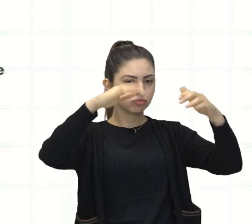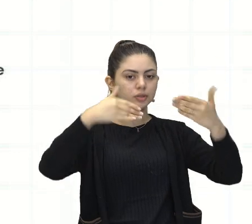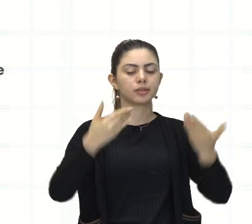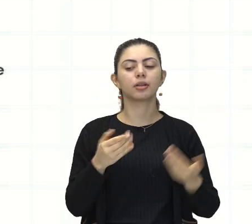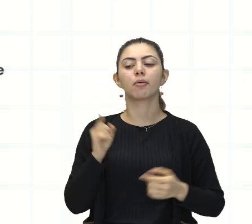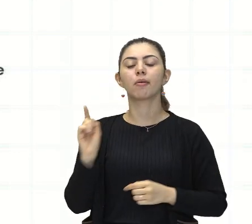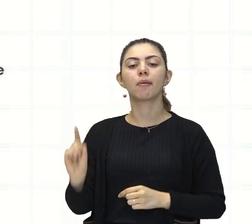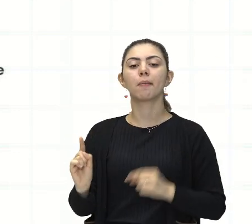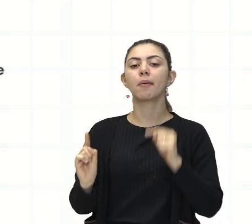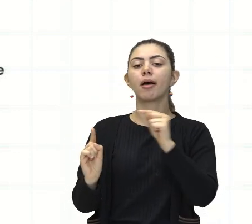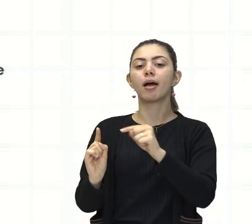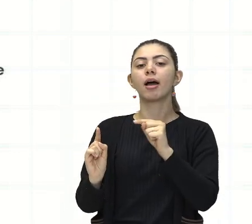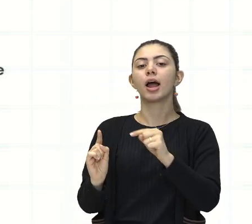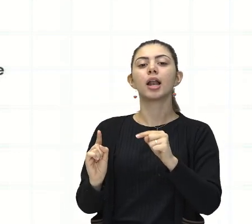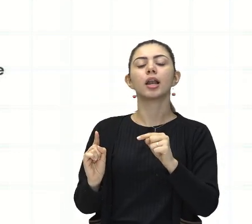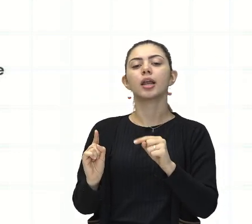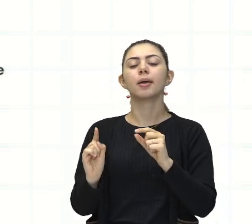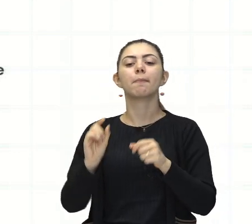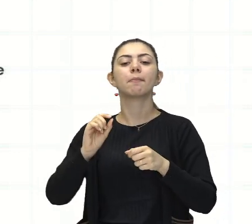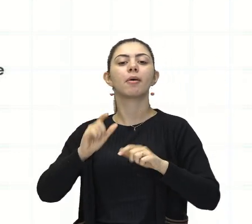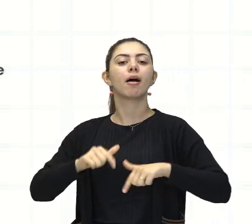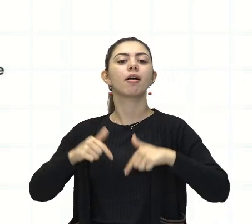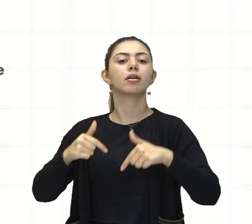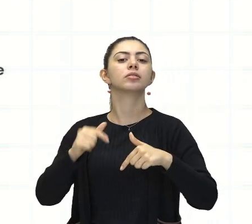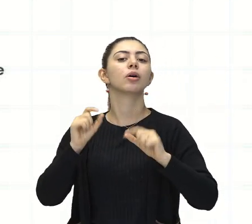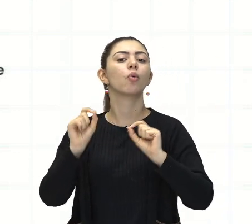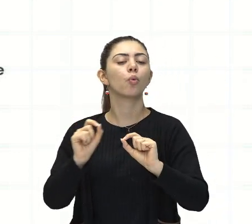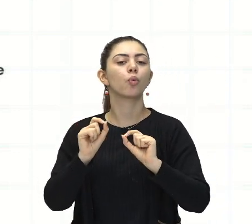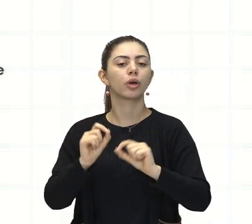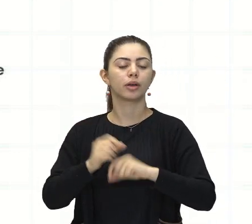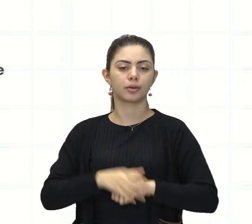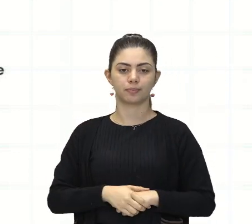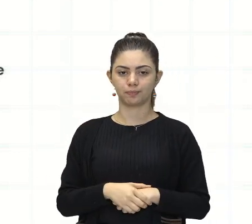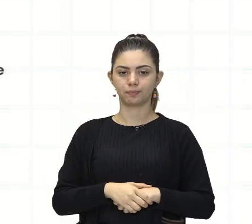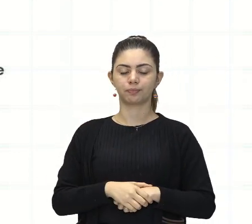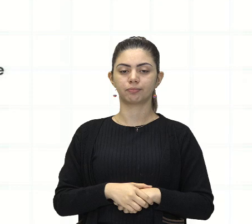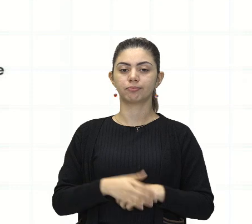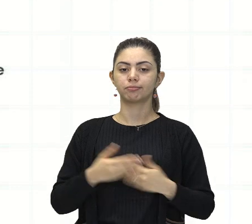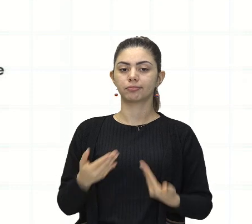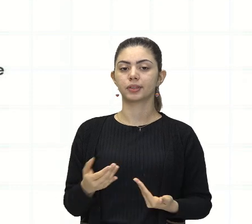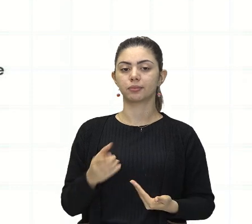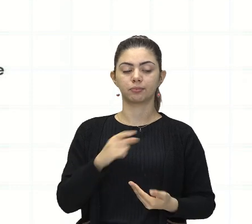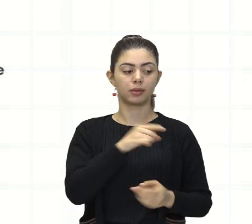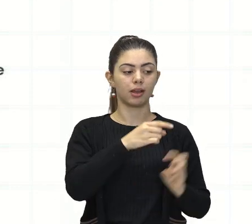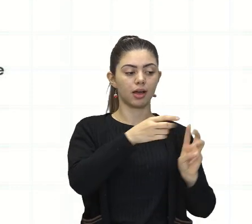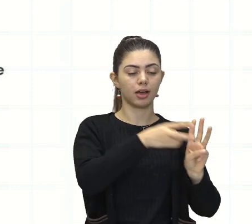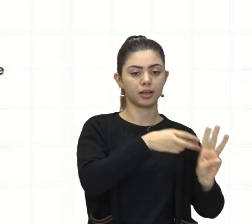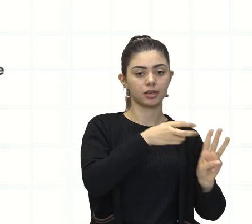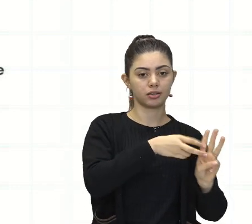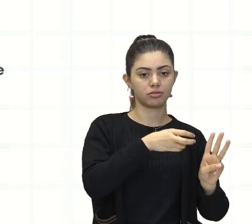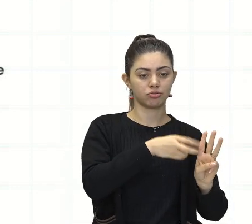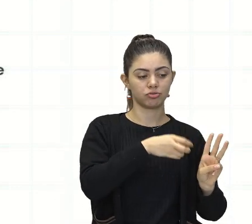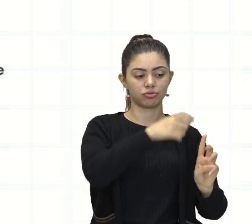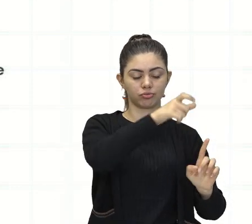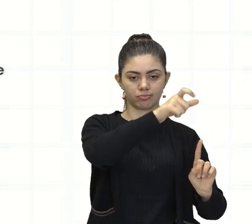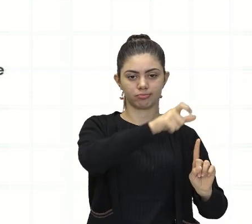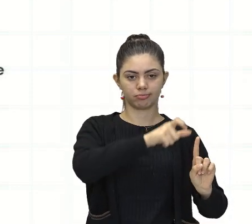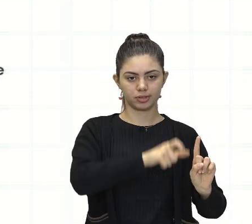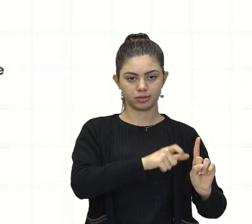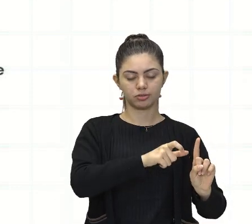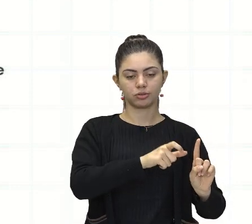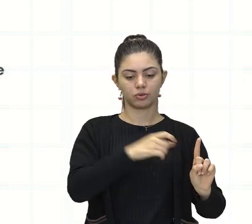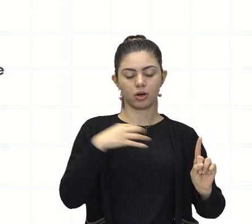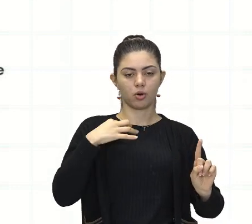português, segundo Oswald de Andrade, ele está fazendo? Vestiu o outro ser, o outro